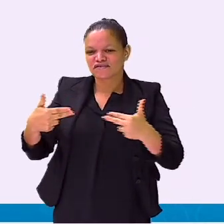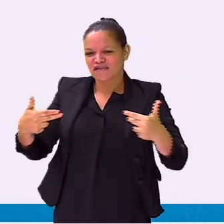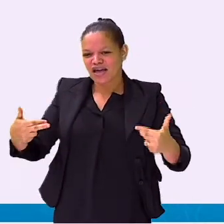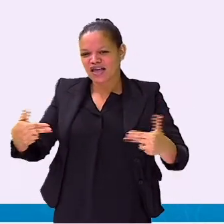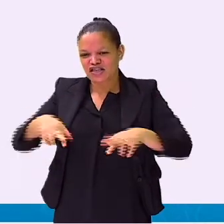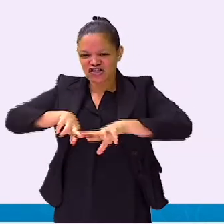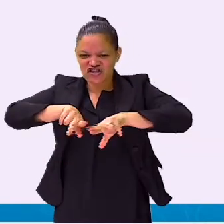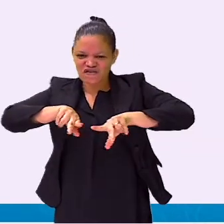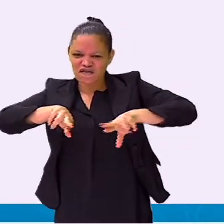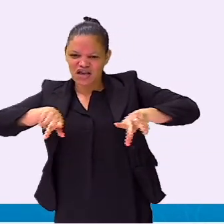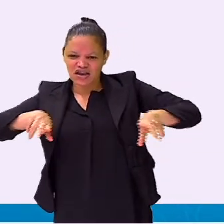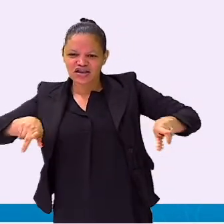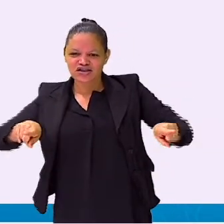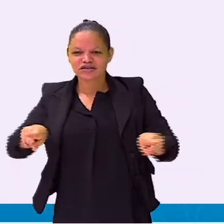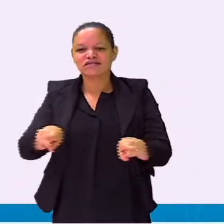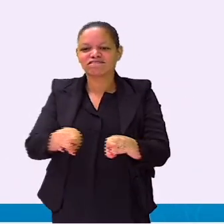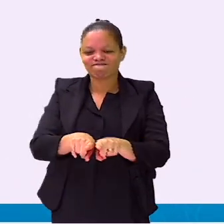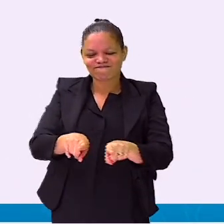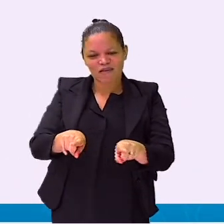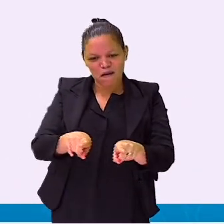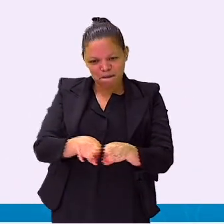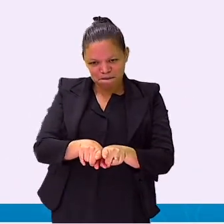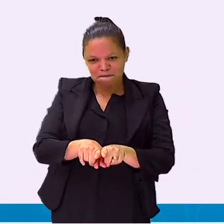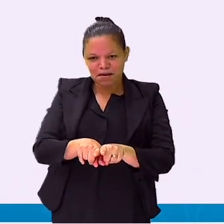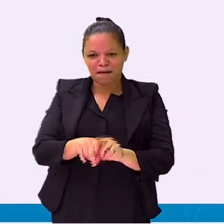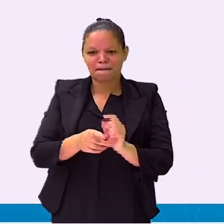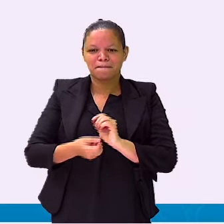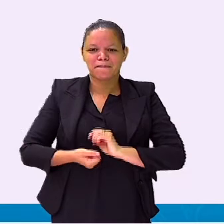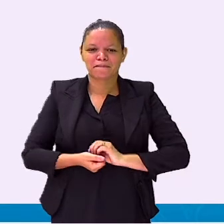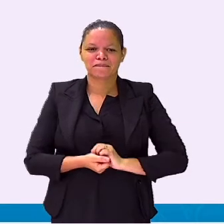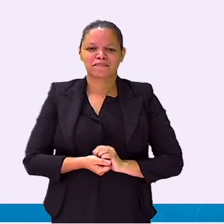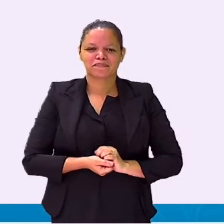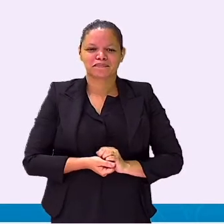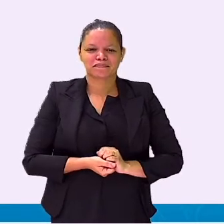outros. Isto é mineiridade, o nosso jeitinho de ser.